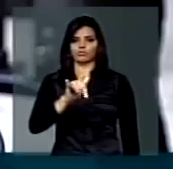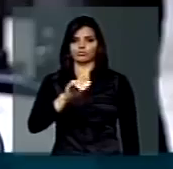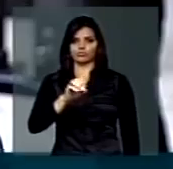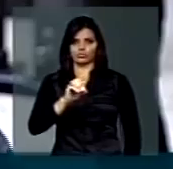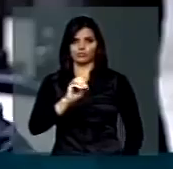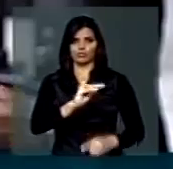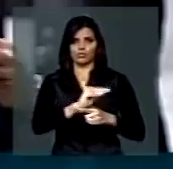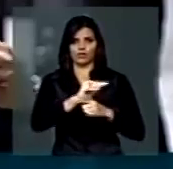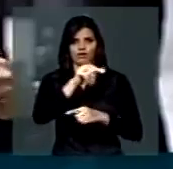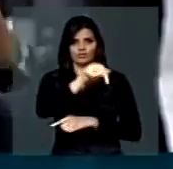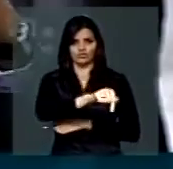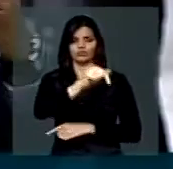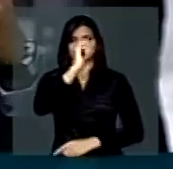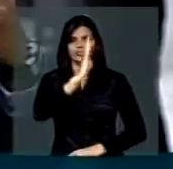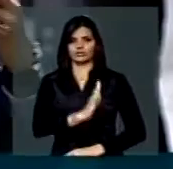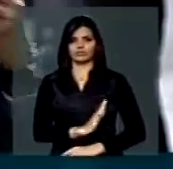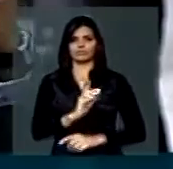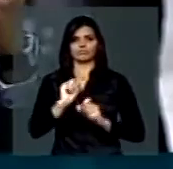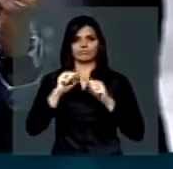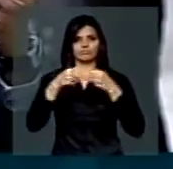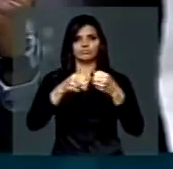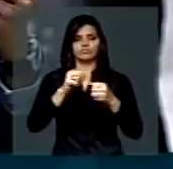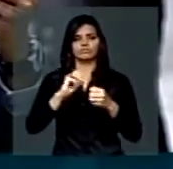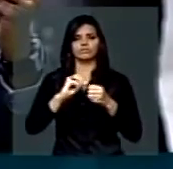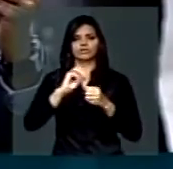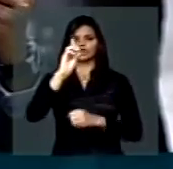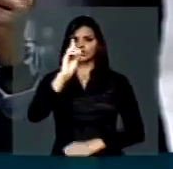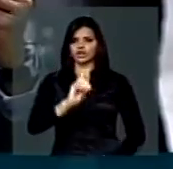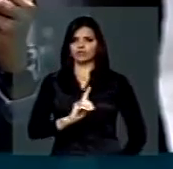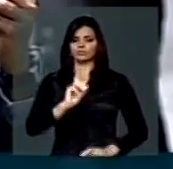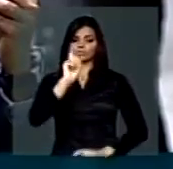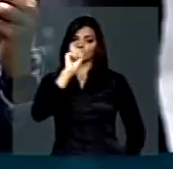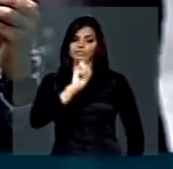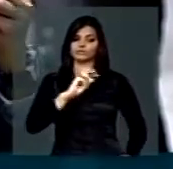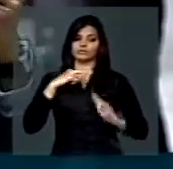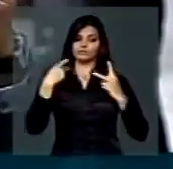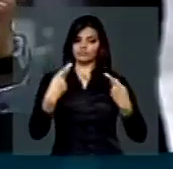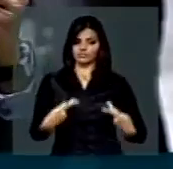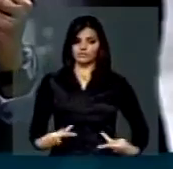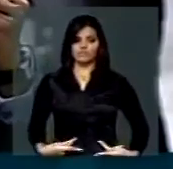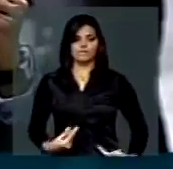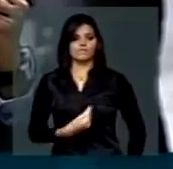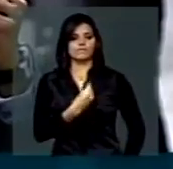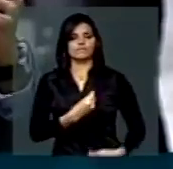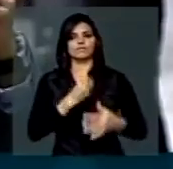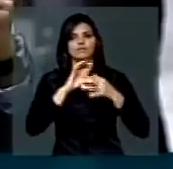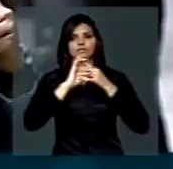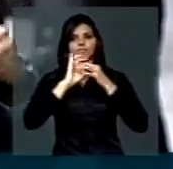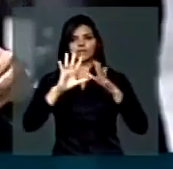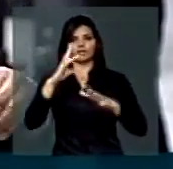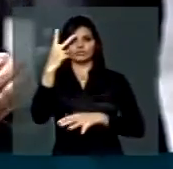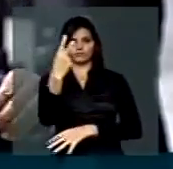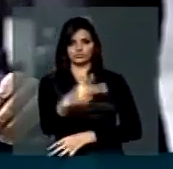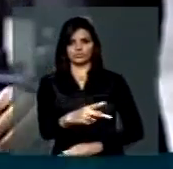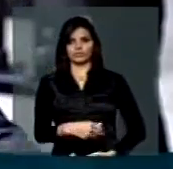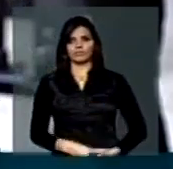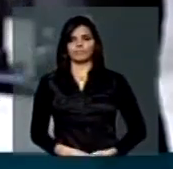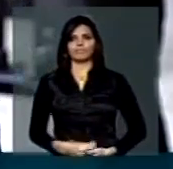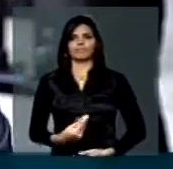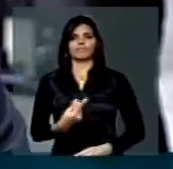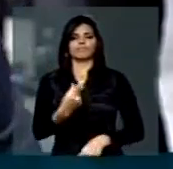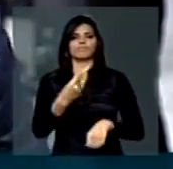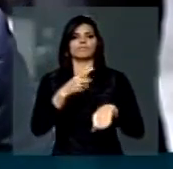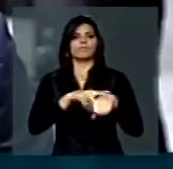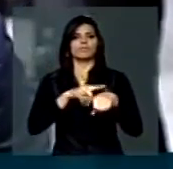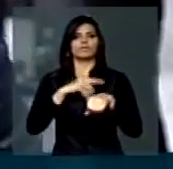exercer todo o seu direito de ser humano de poder viver a sua liberdade. Eu acho que esse é um